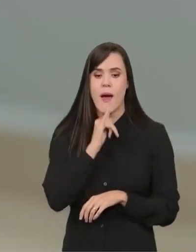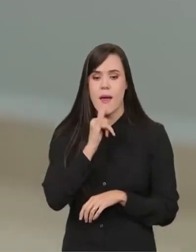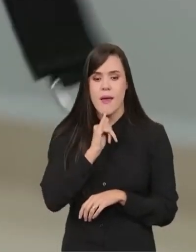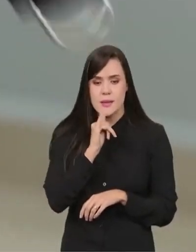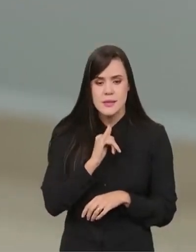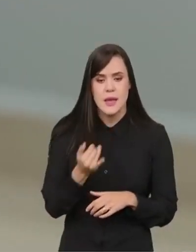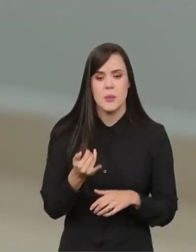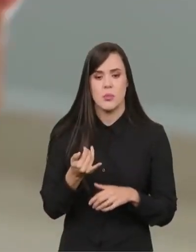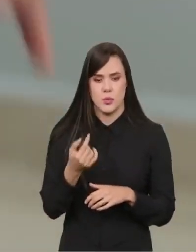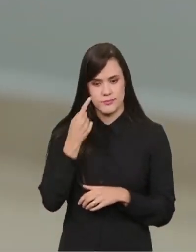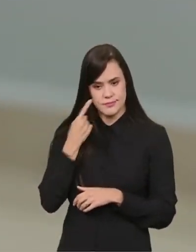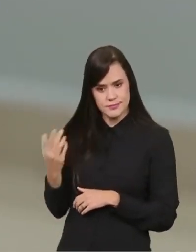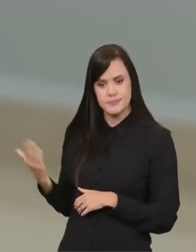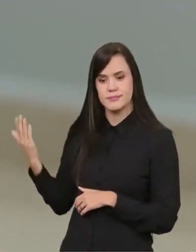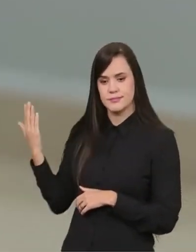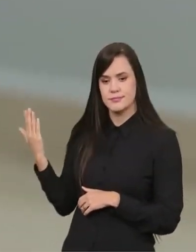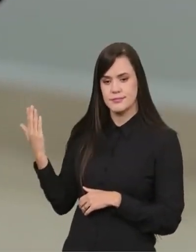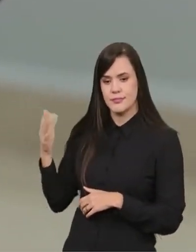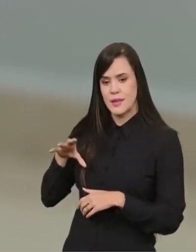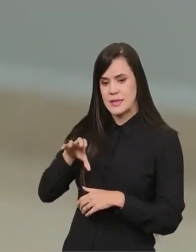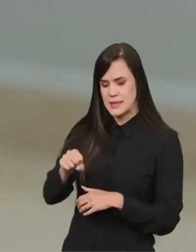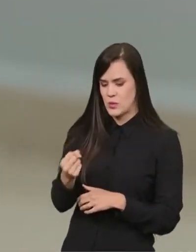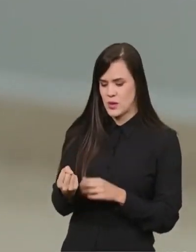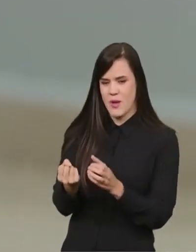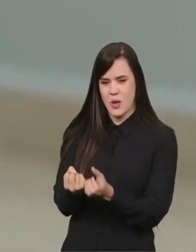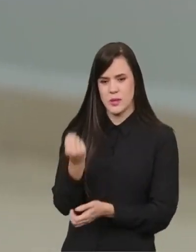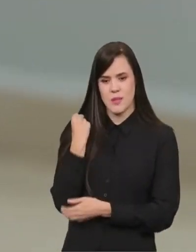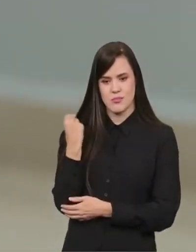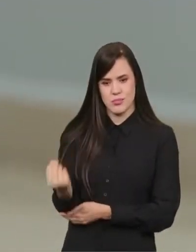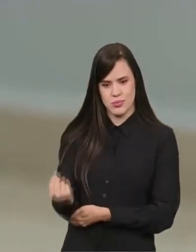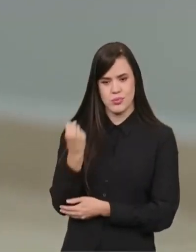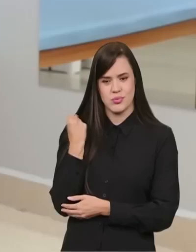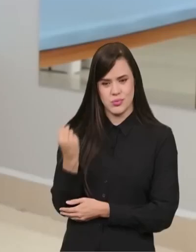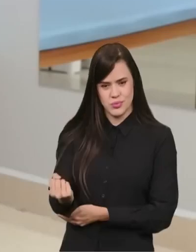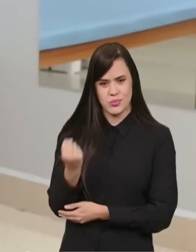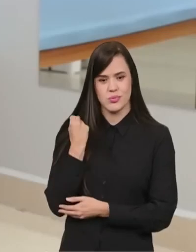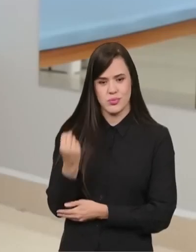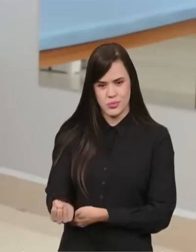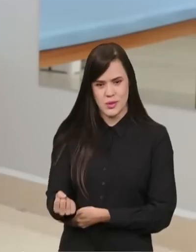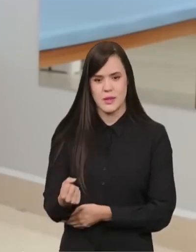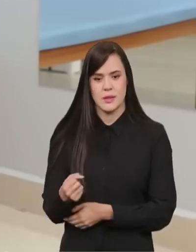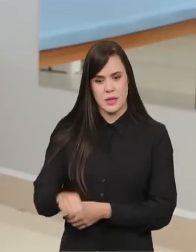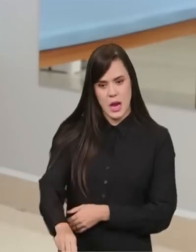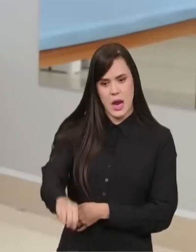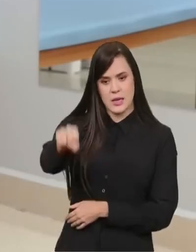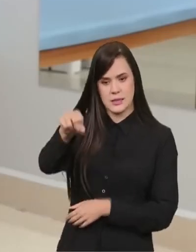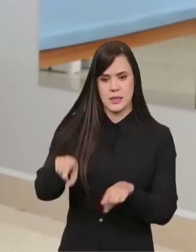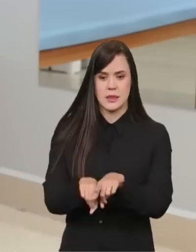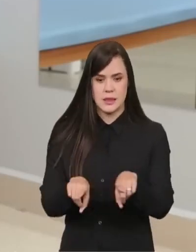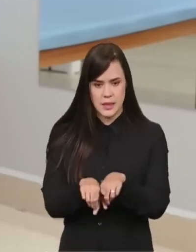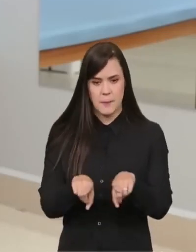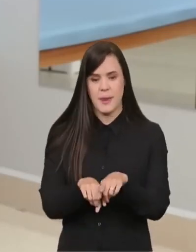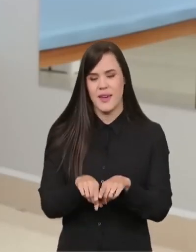aqui, por mim, eu uso segurando os halteres, né, que eu faço dessa forma, faço dessa daqui. E o